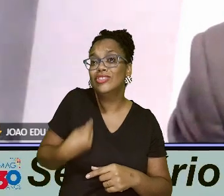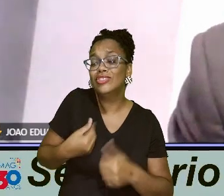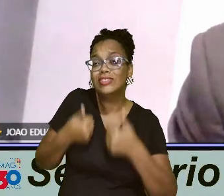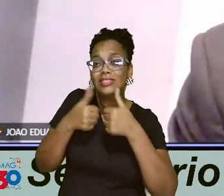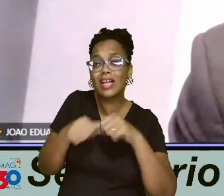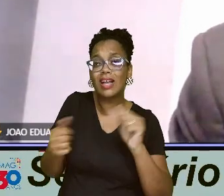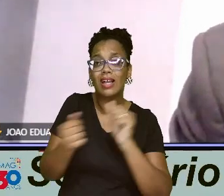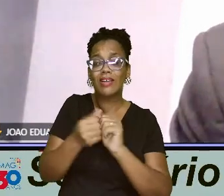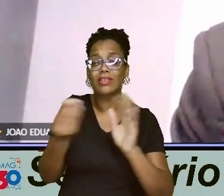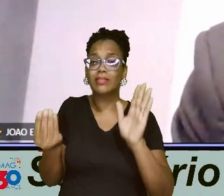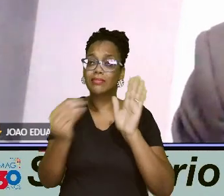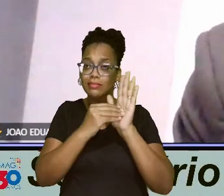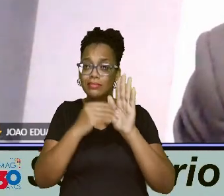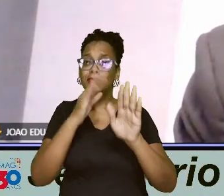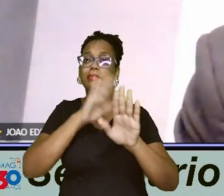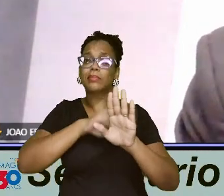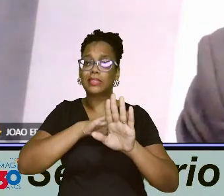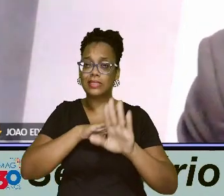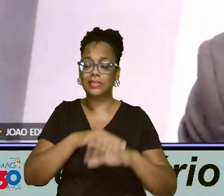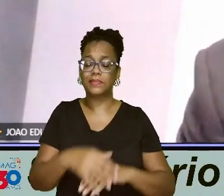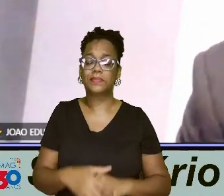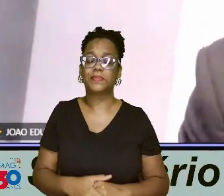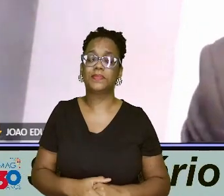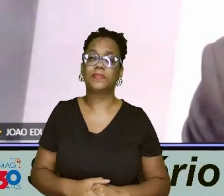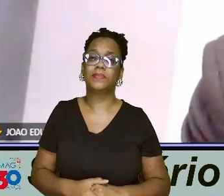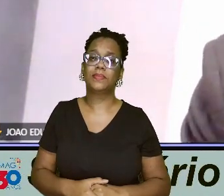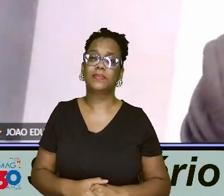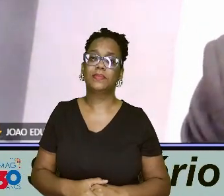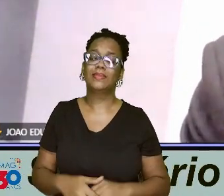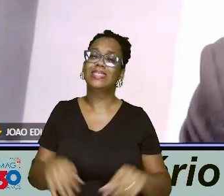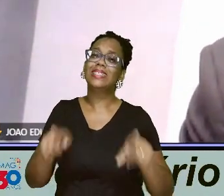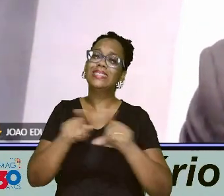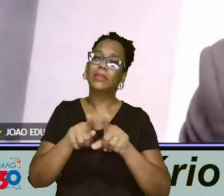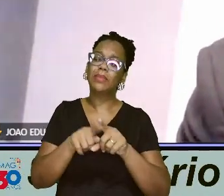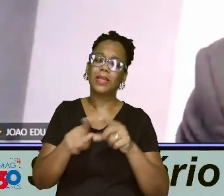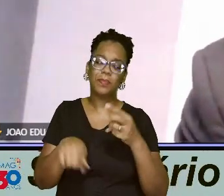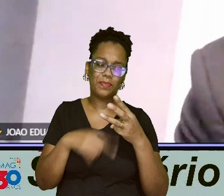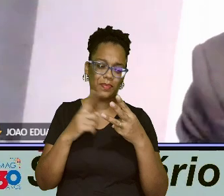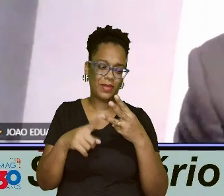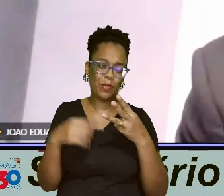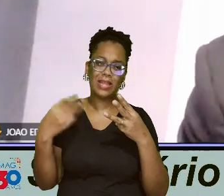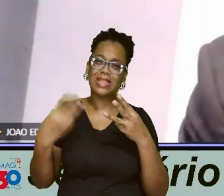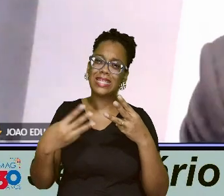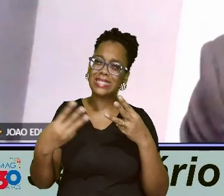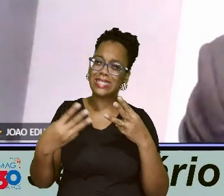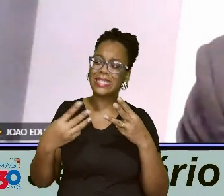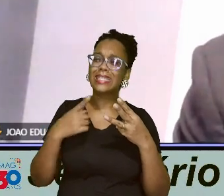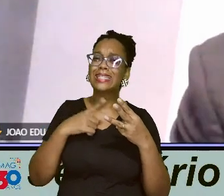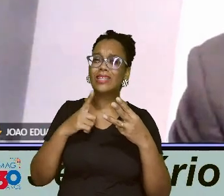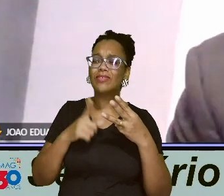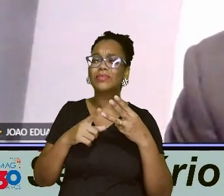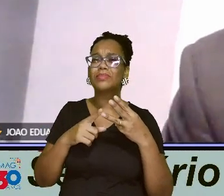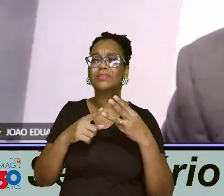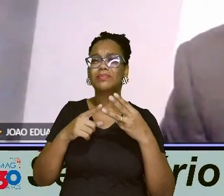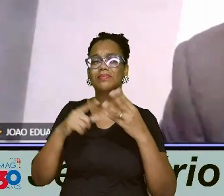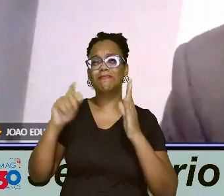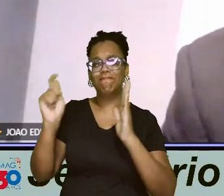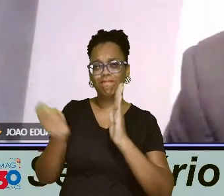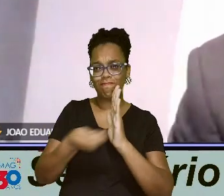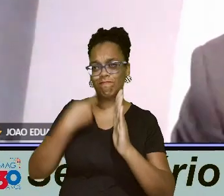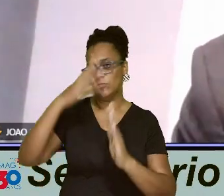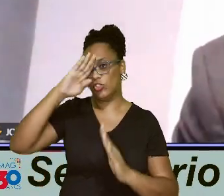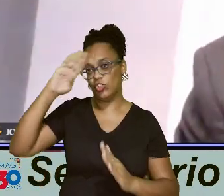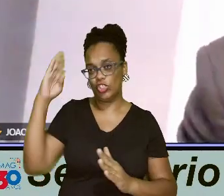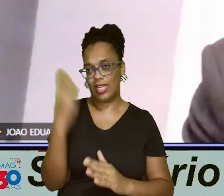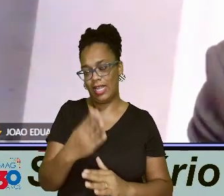o precedente. E também numa terceira situação, em que houve uma prescrição direta na redação antiga